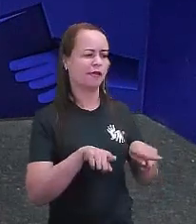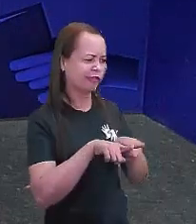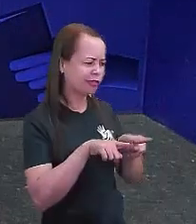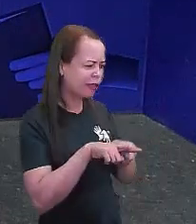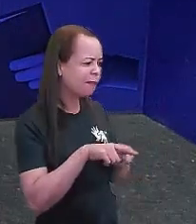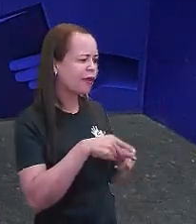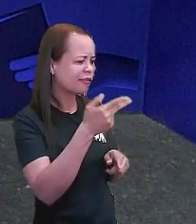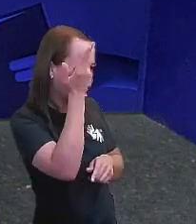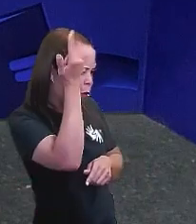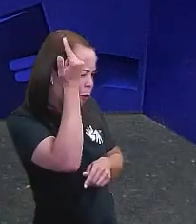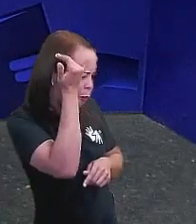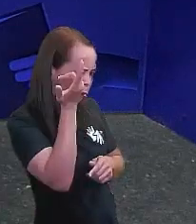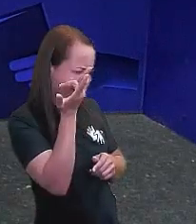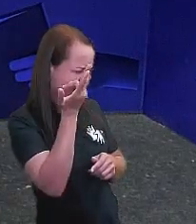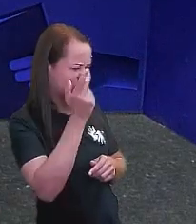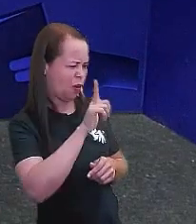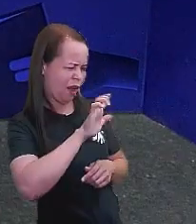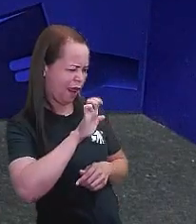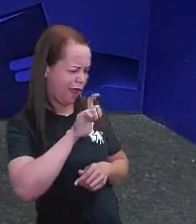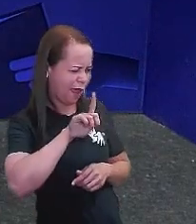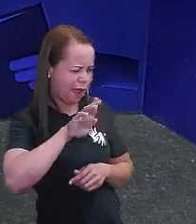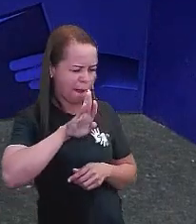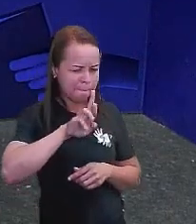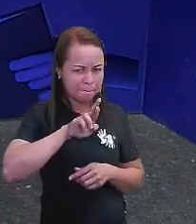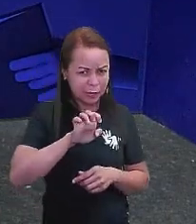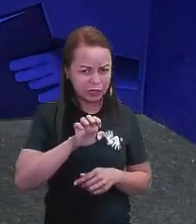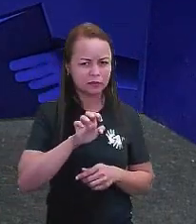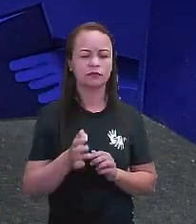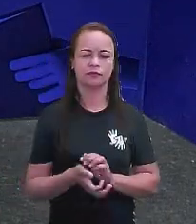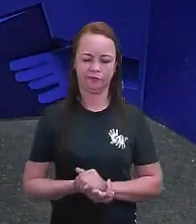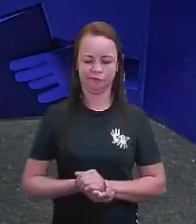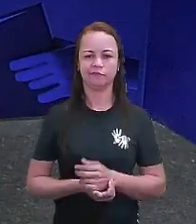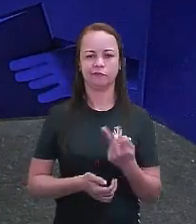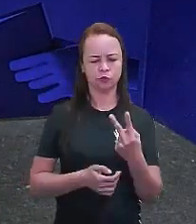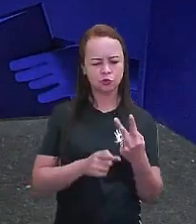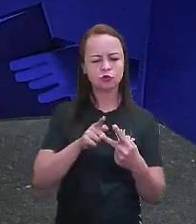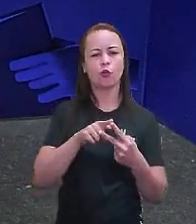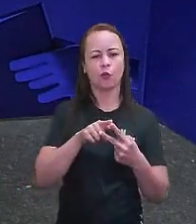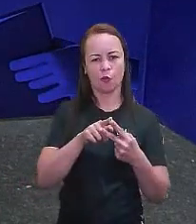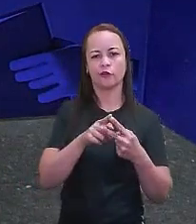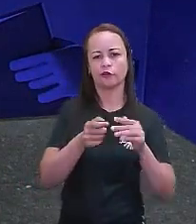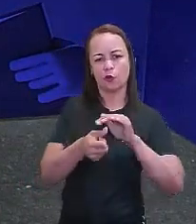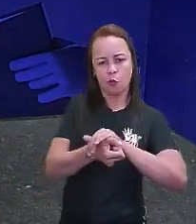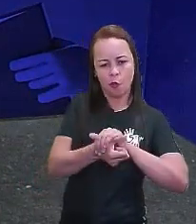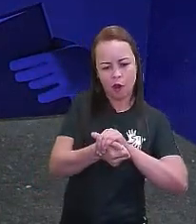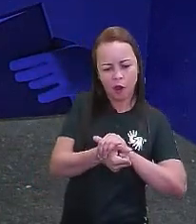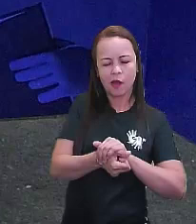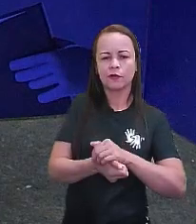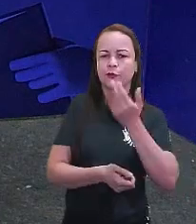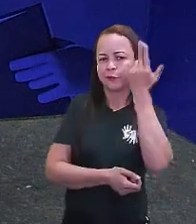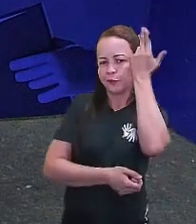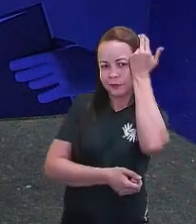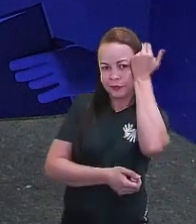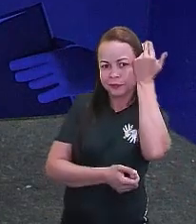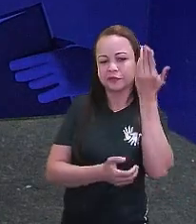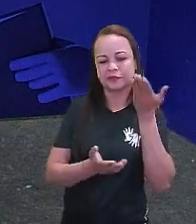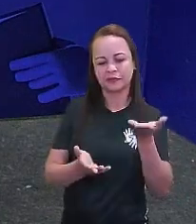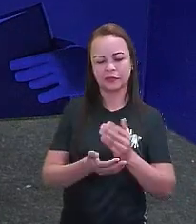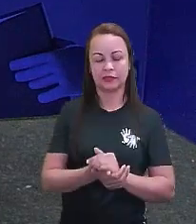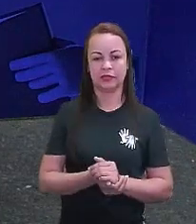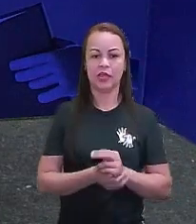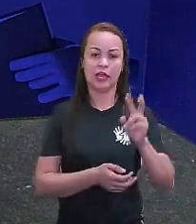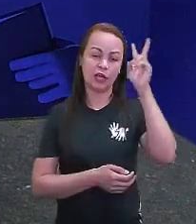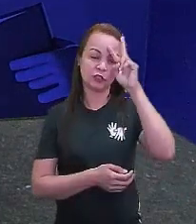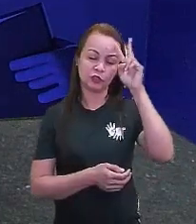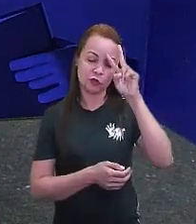um coelho, uma lebre, né? Isso mesmo, um coelho, uma lebrezinha, né? E uma tartaruga. E a história de